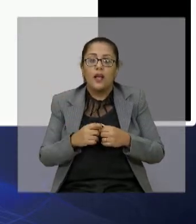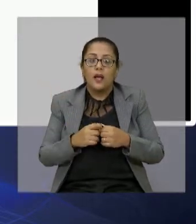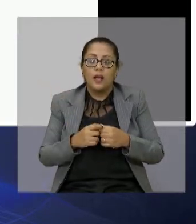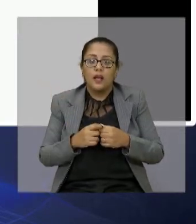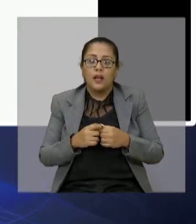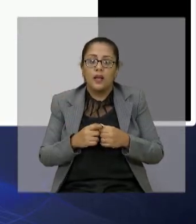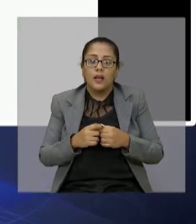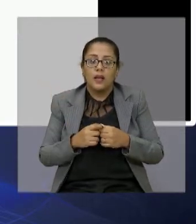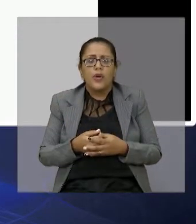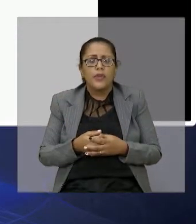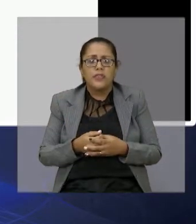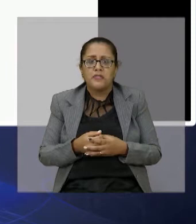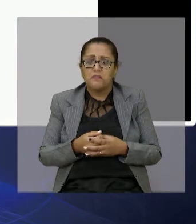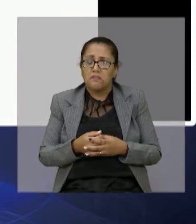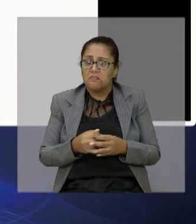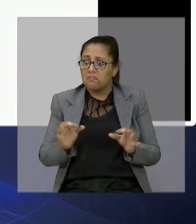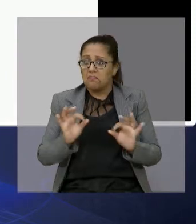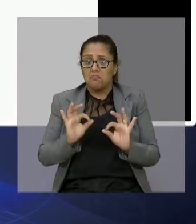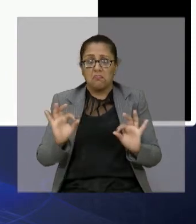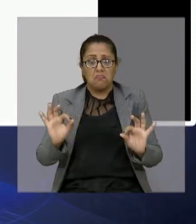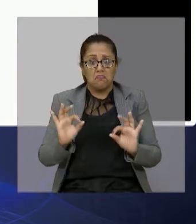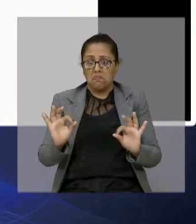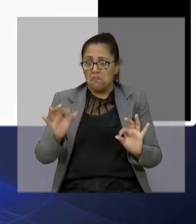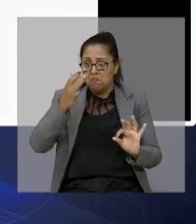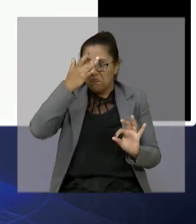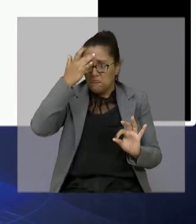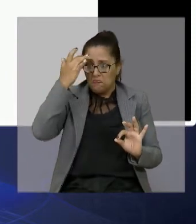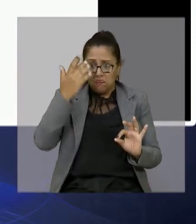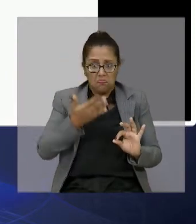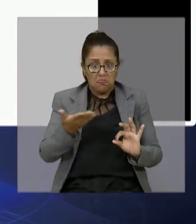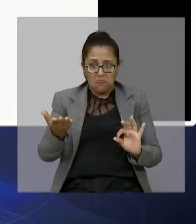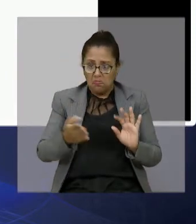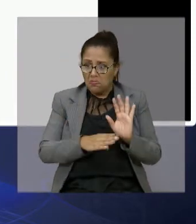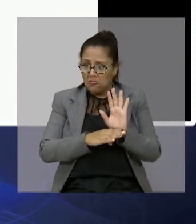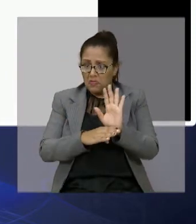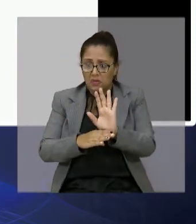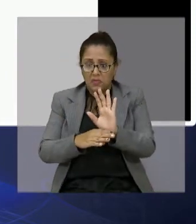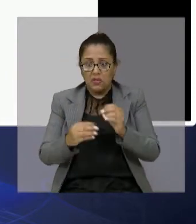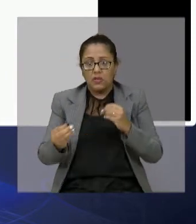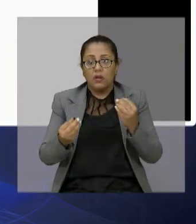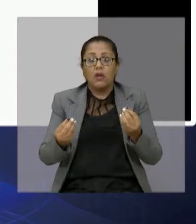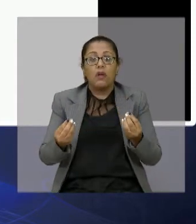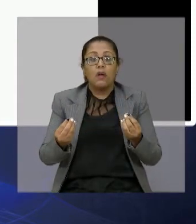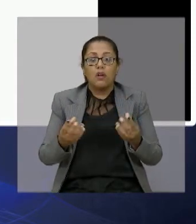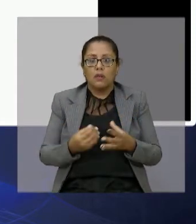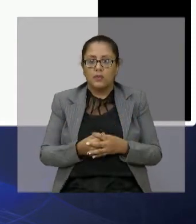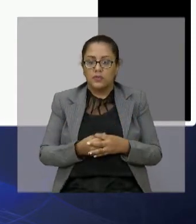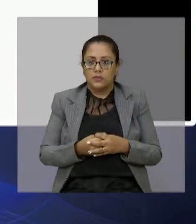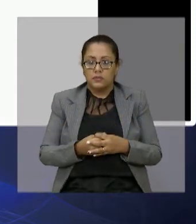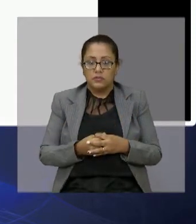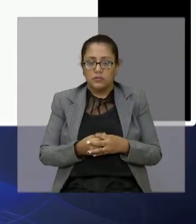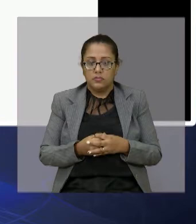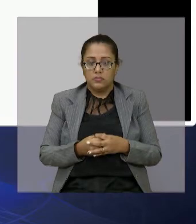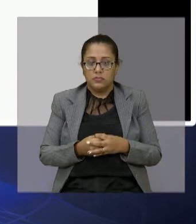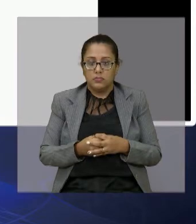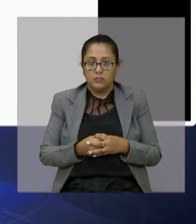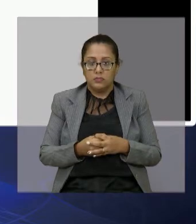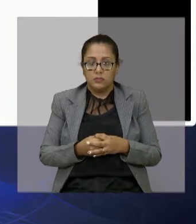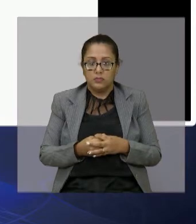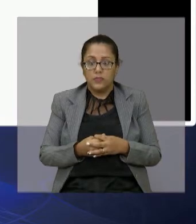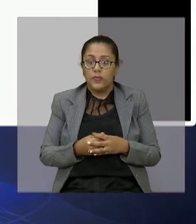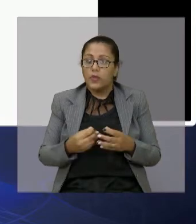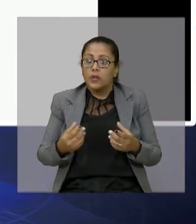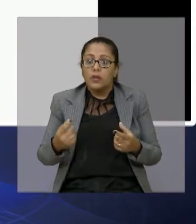pela Defesa Civil, além do trabalho da Secretaria de Apoio Social ao Cidadão em auxílio às famílias de bairros